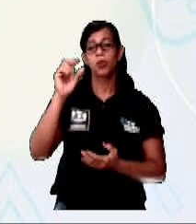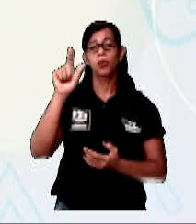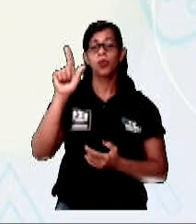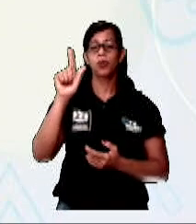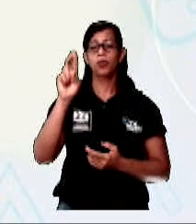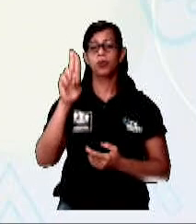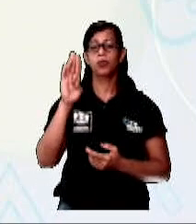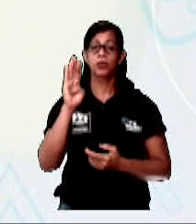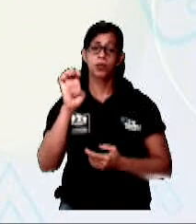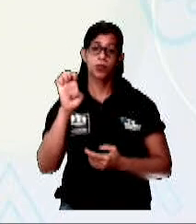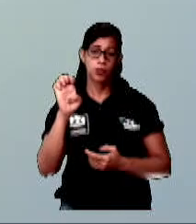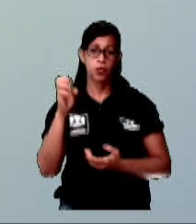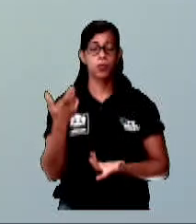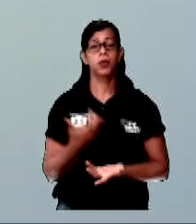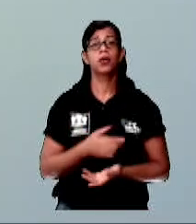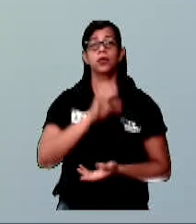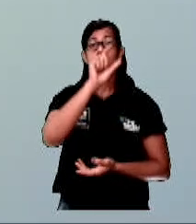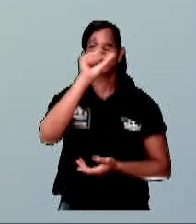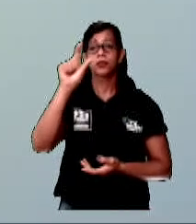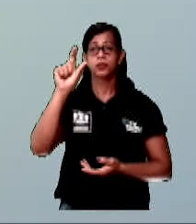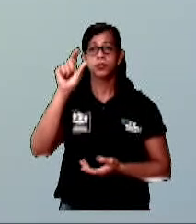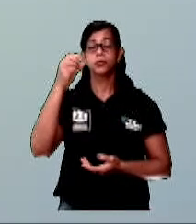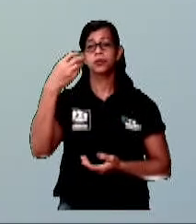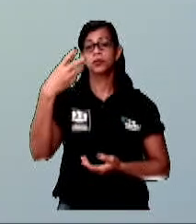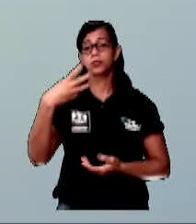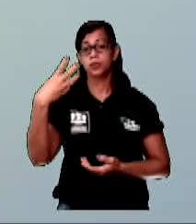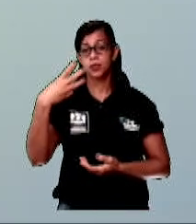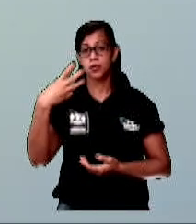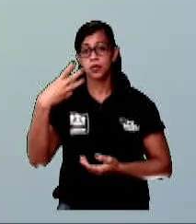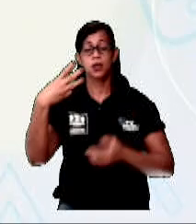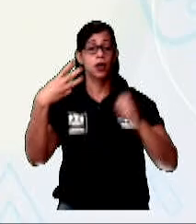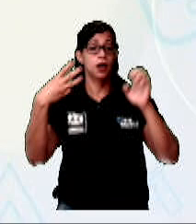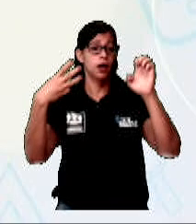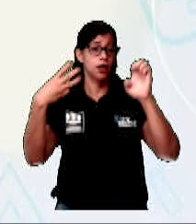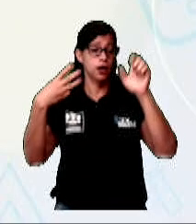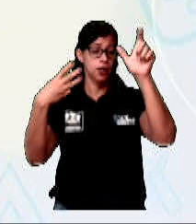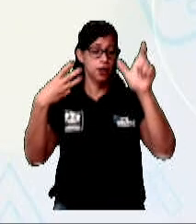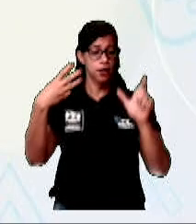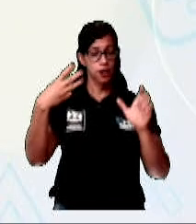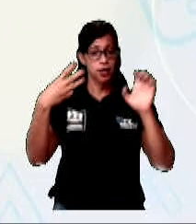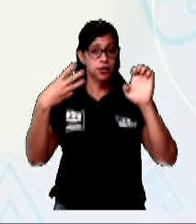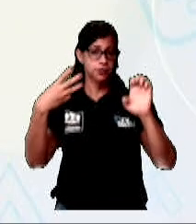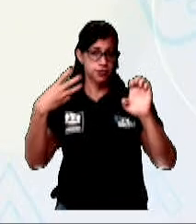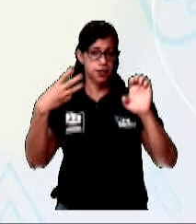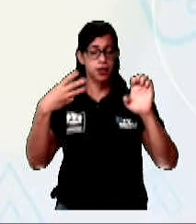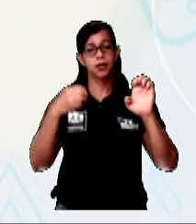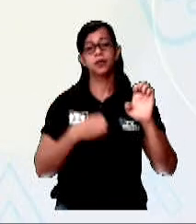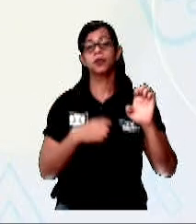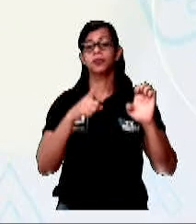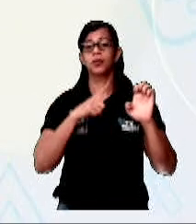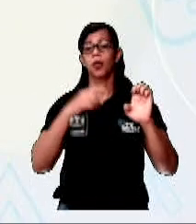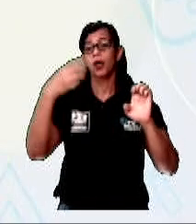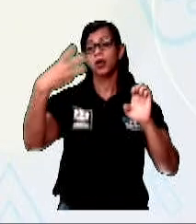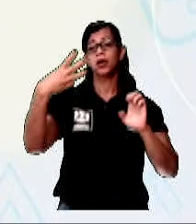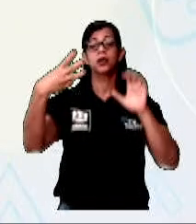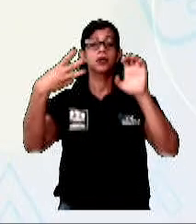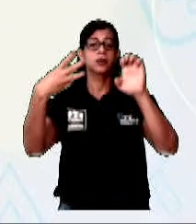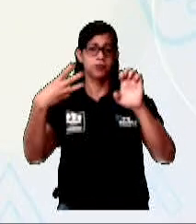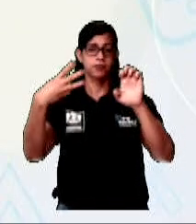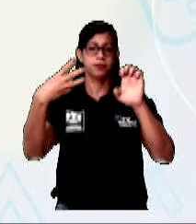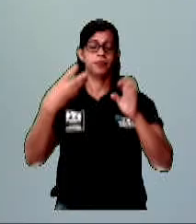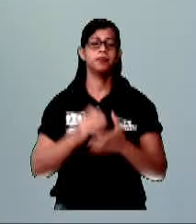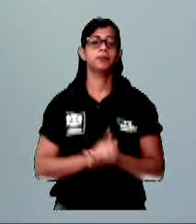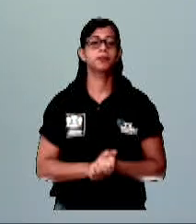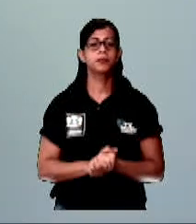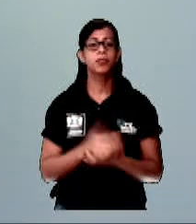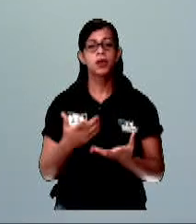clube, ele vai estar no 3 e no E. Então, aqui nesse pontinho, a gente tem primeiro a horizontal e depois a vertical. E